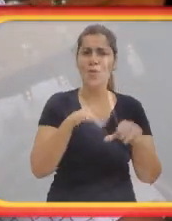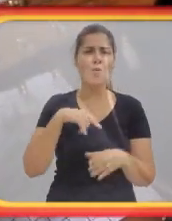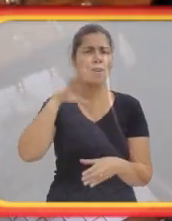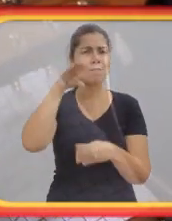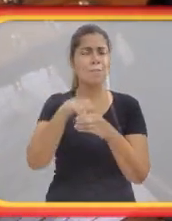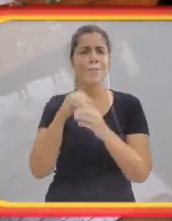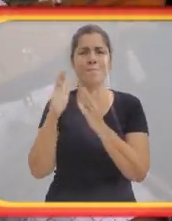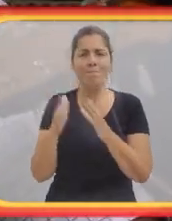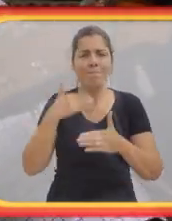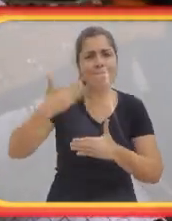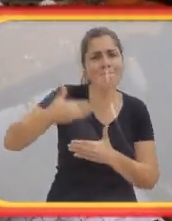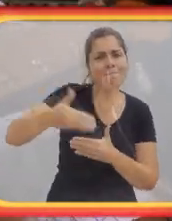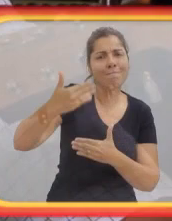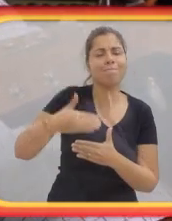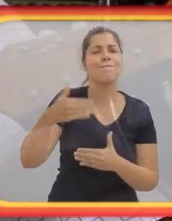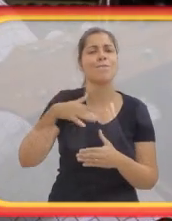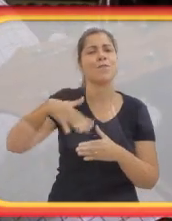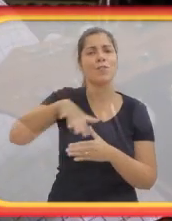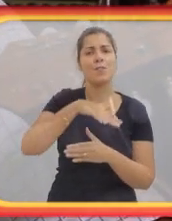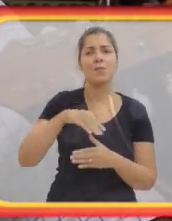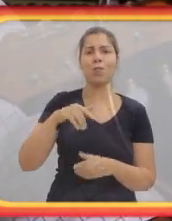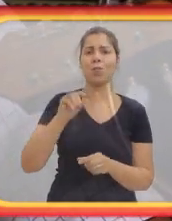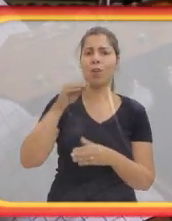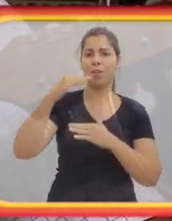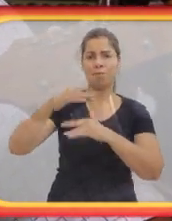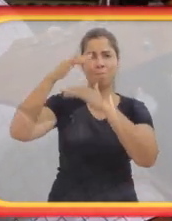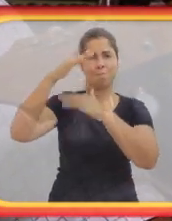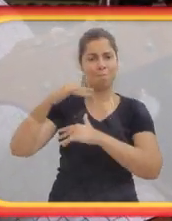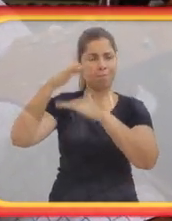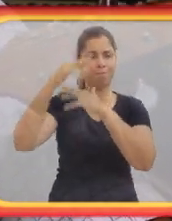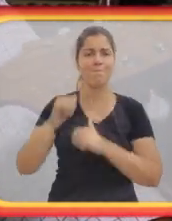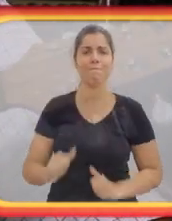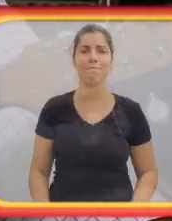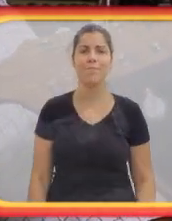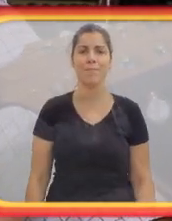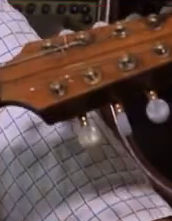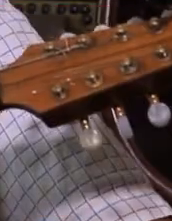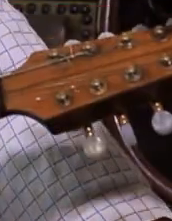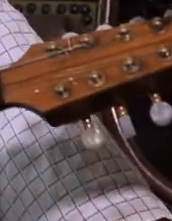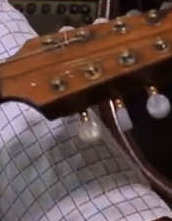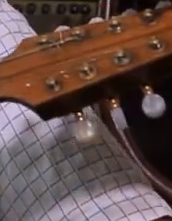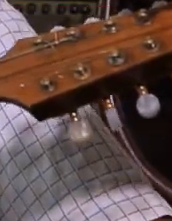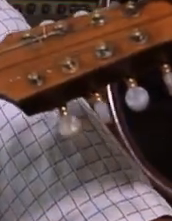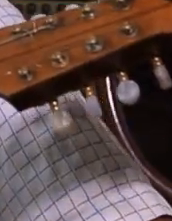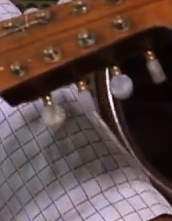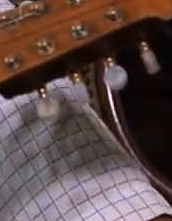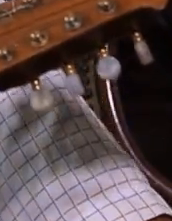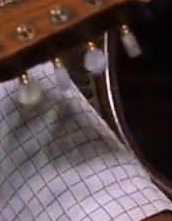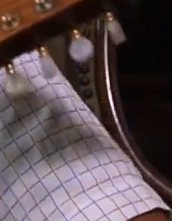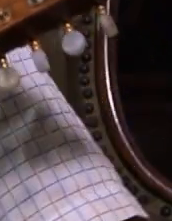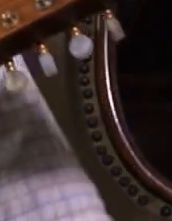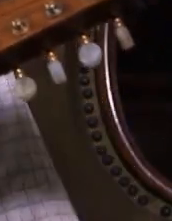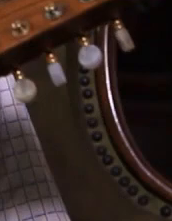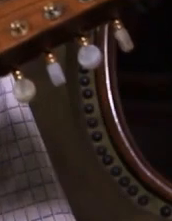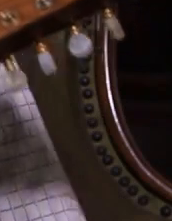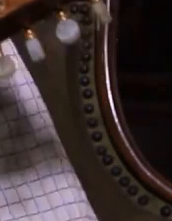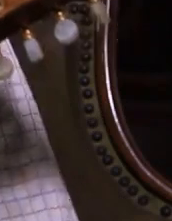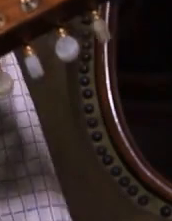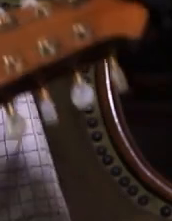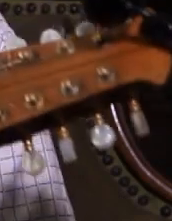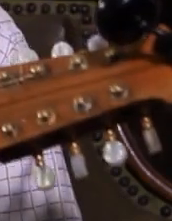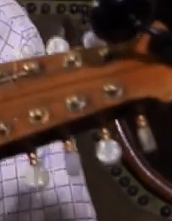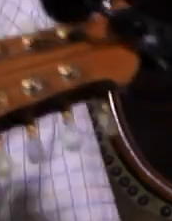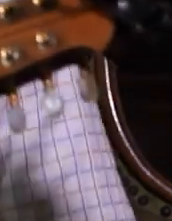né? Eu tocar nas trilhas da novela, que o Geraldo Vespar quem fazia os arranjos. Tem umas 3 novelas dela